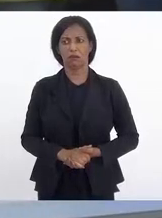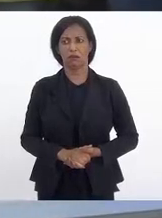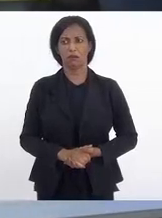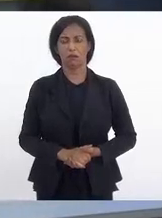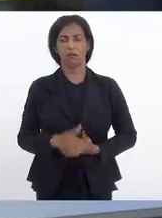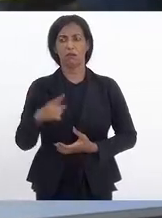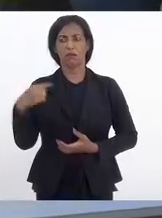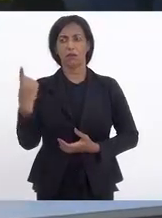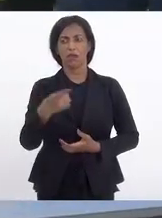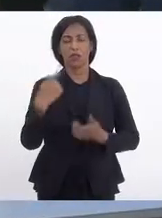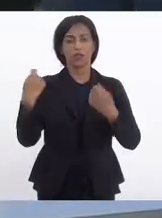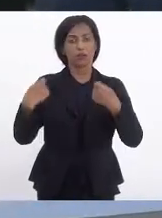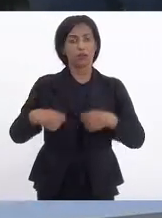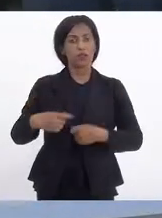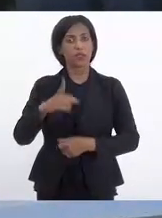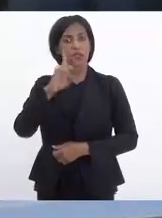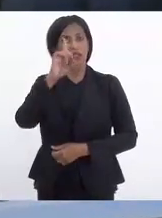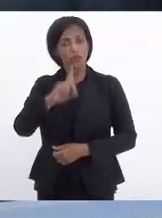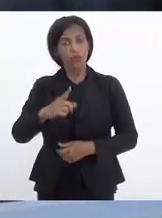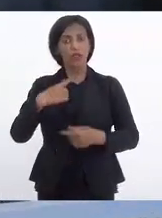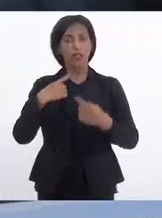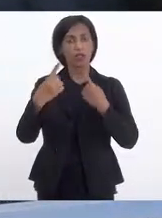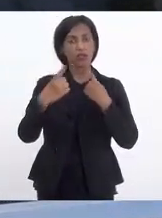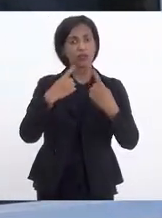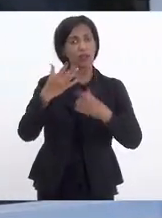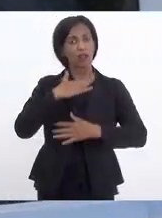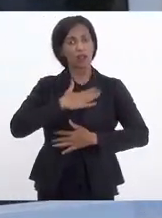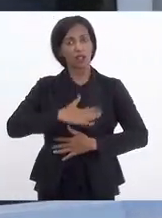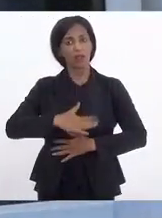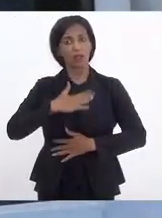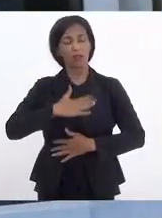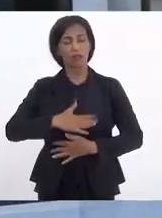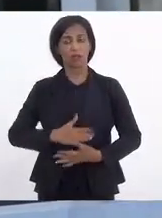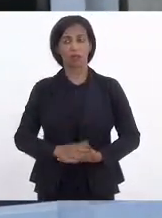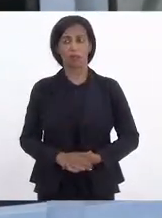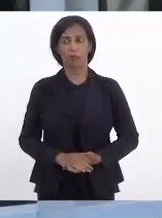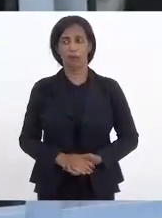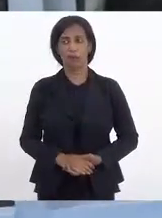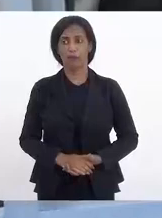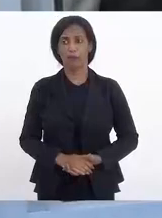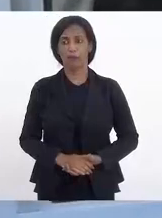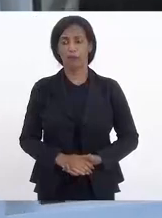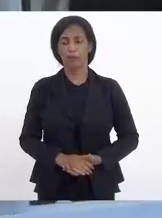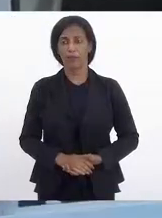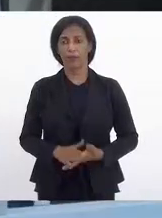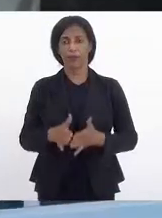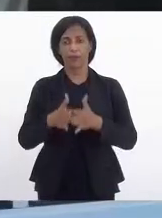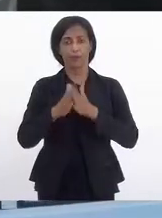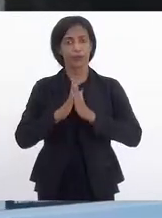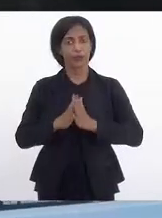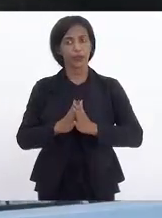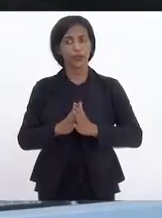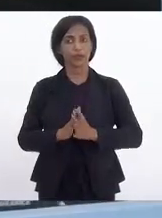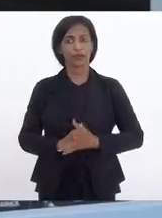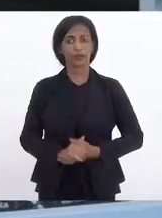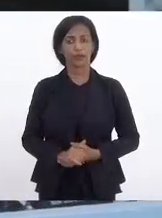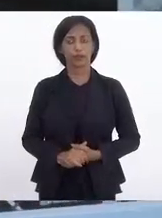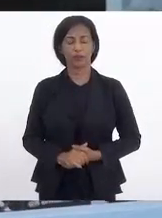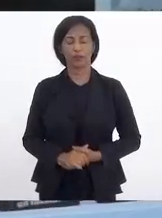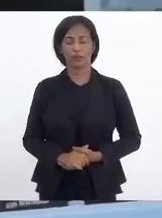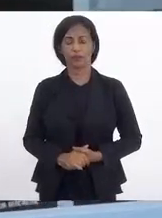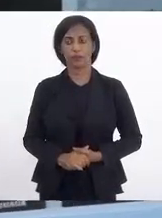de Priscila tem direito de falar calma a calma por favor